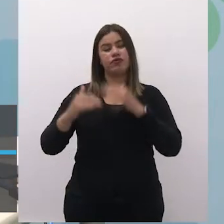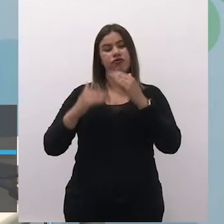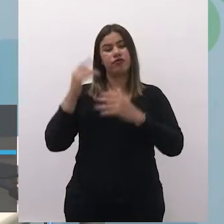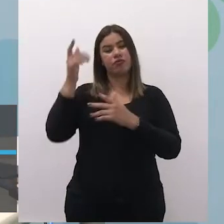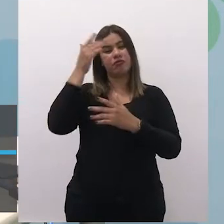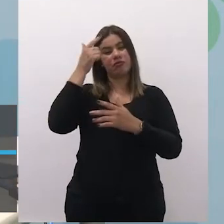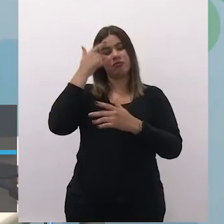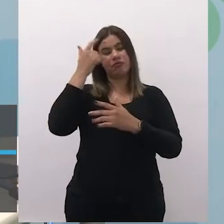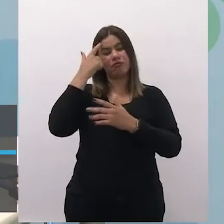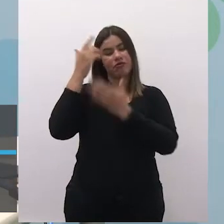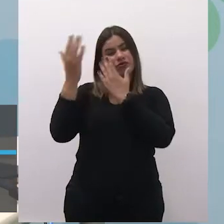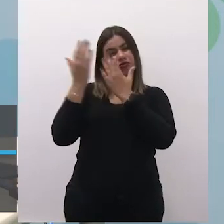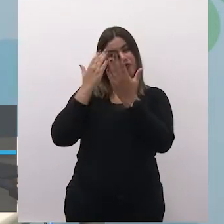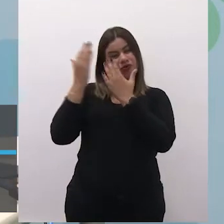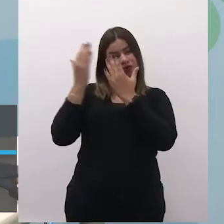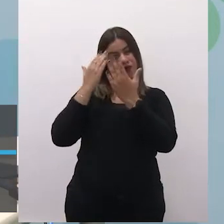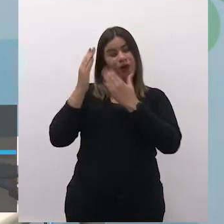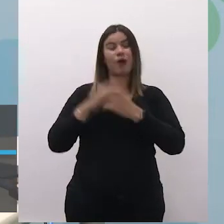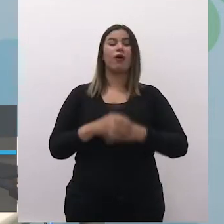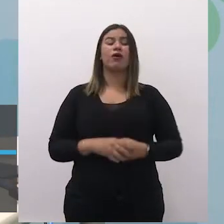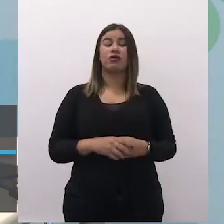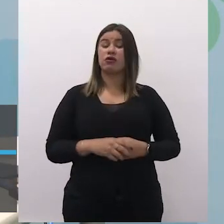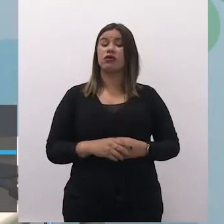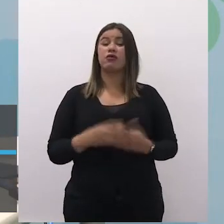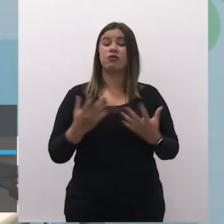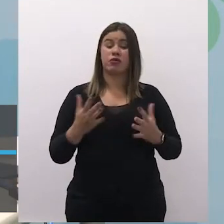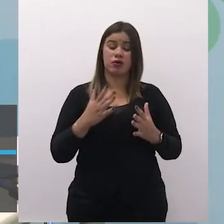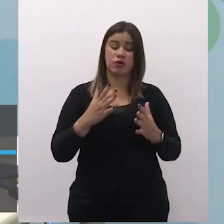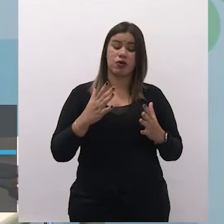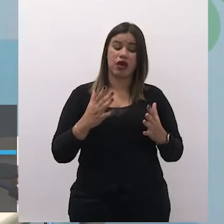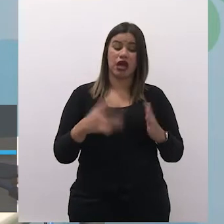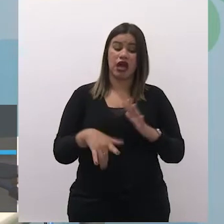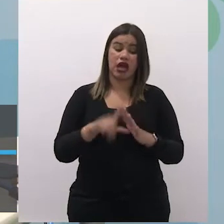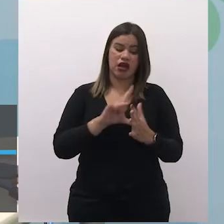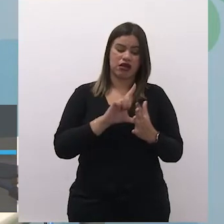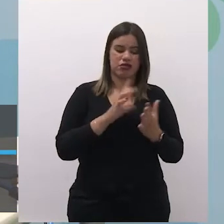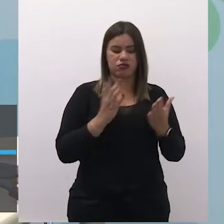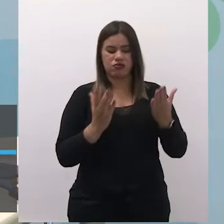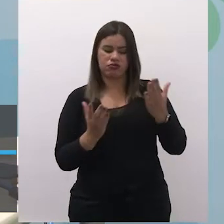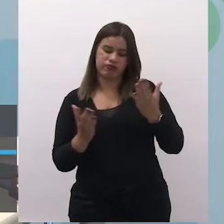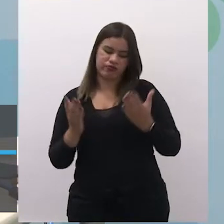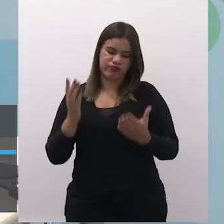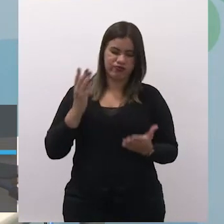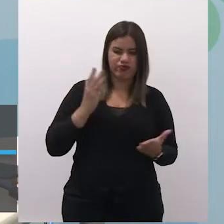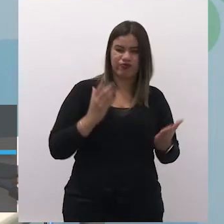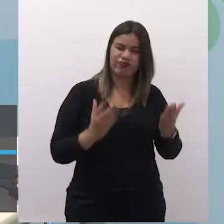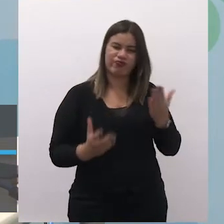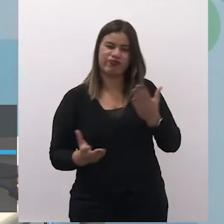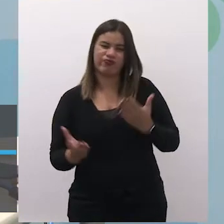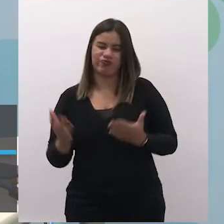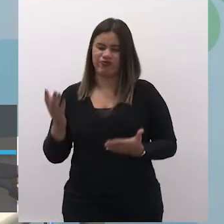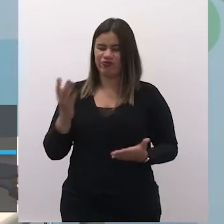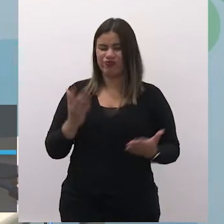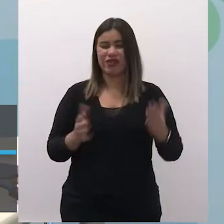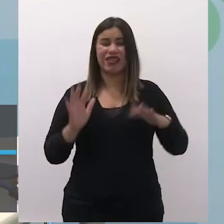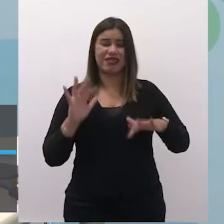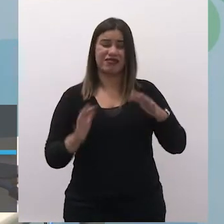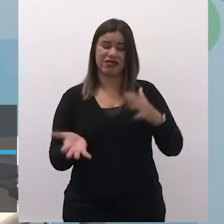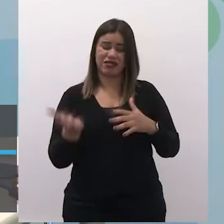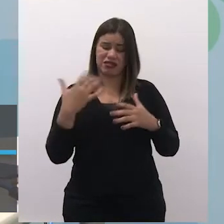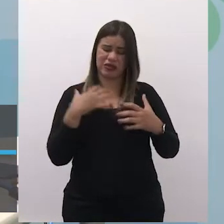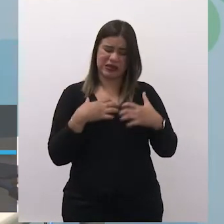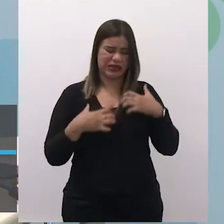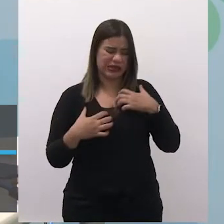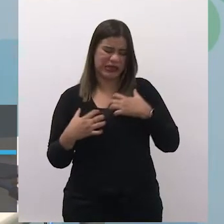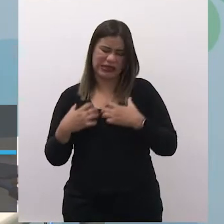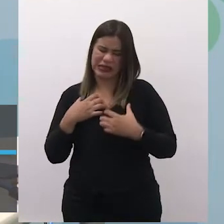Então, essa desorganização, isso tudo que, inclusive, muitas vezes gera conflitos, né, entre